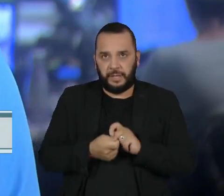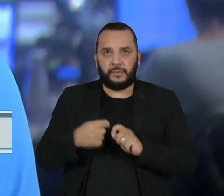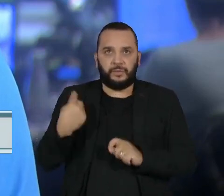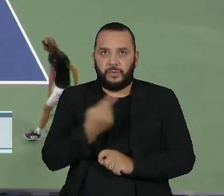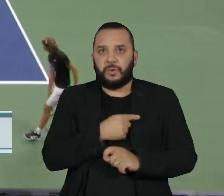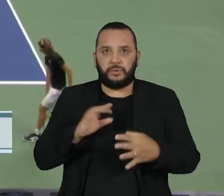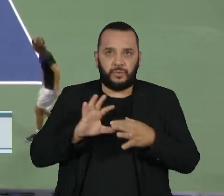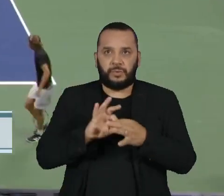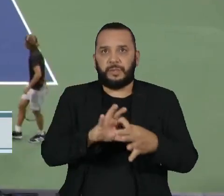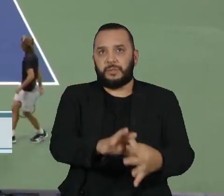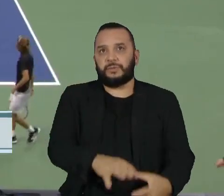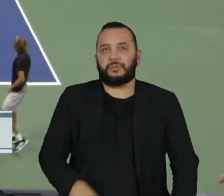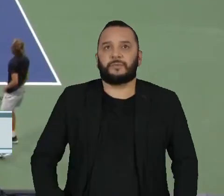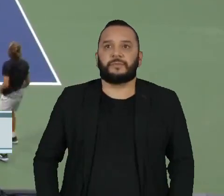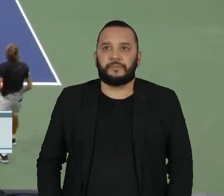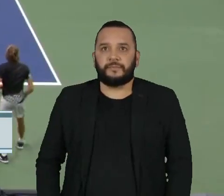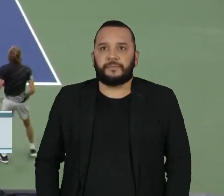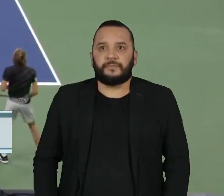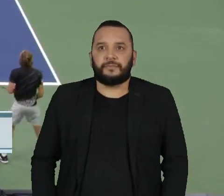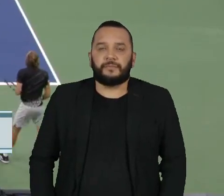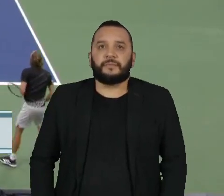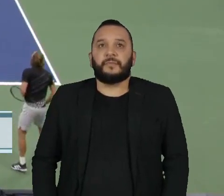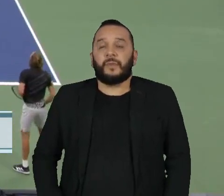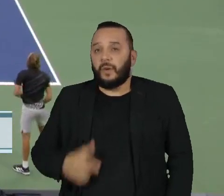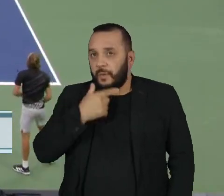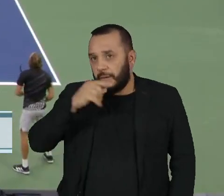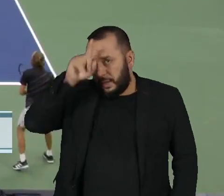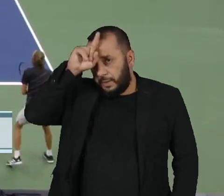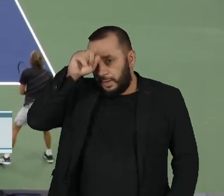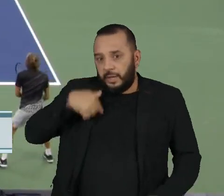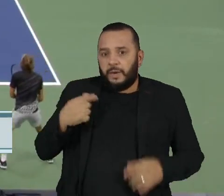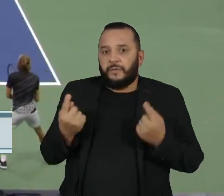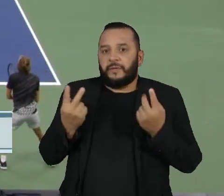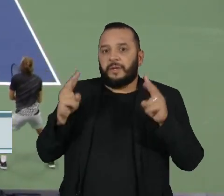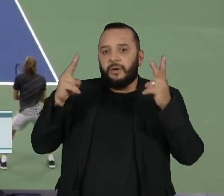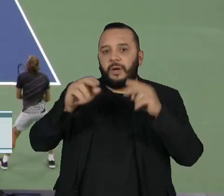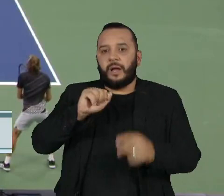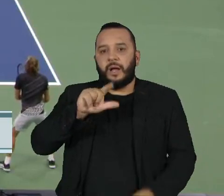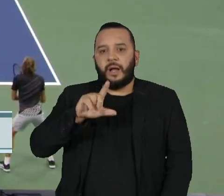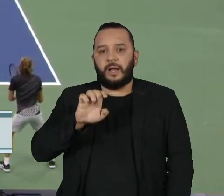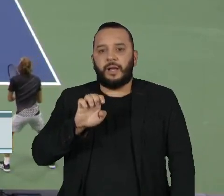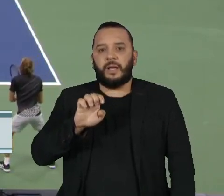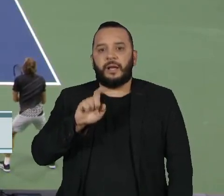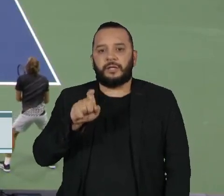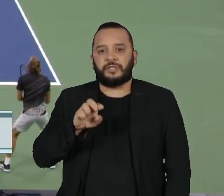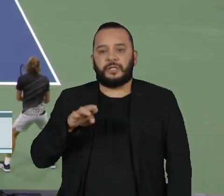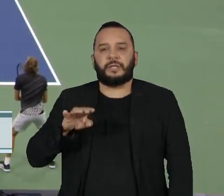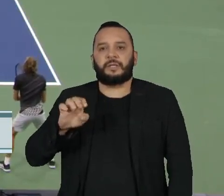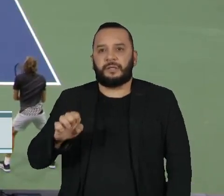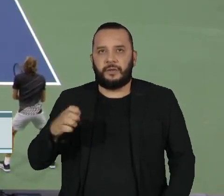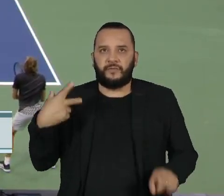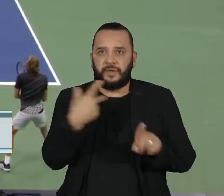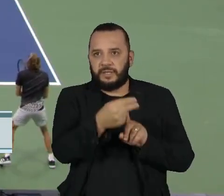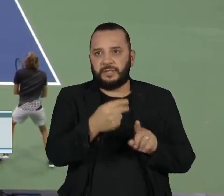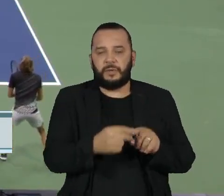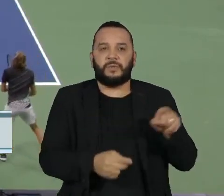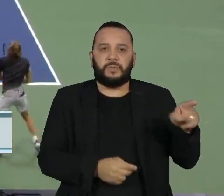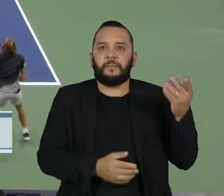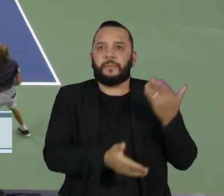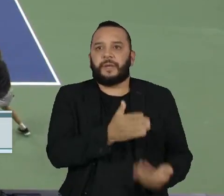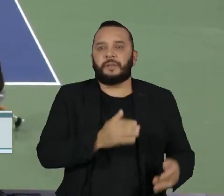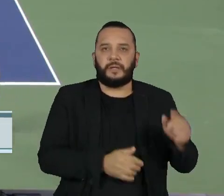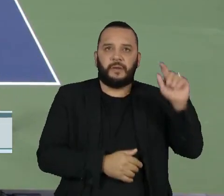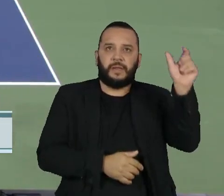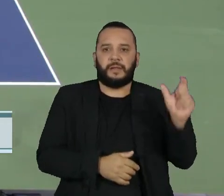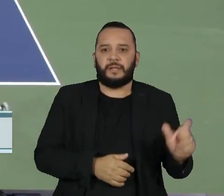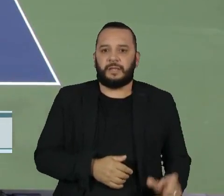contexto. A vitória do alemão Alexander Zverev contra o italiano Jannik Sinner